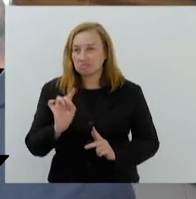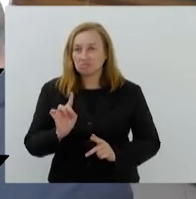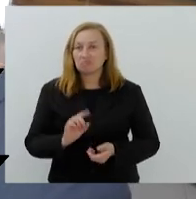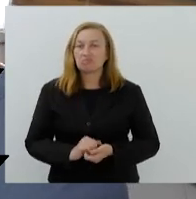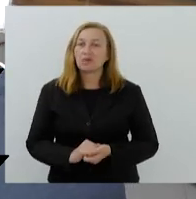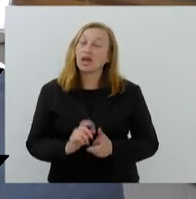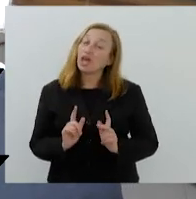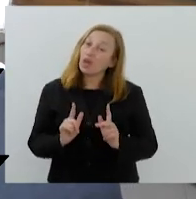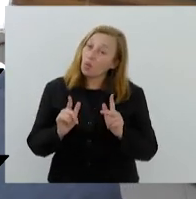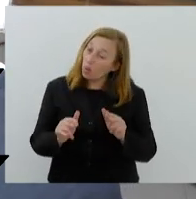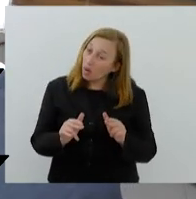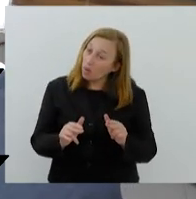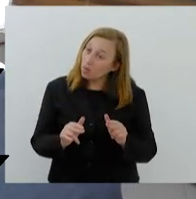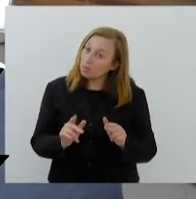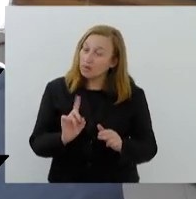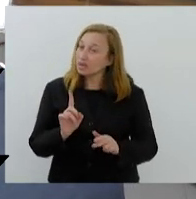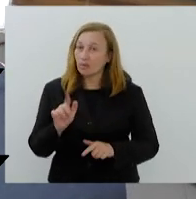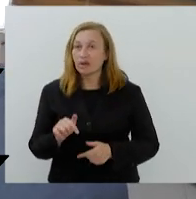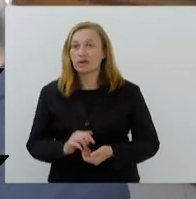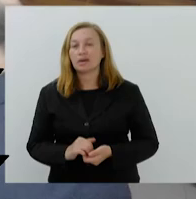tem... É igual, mas não é.